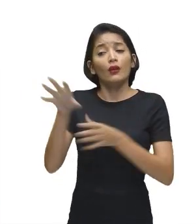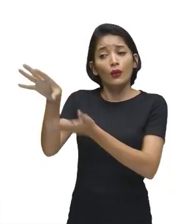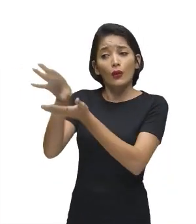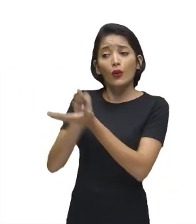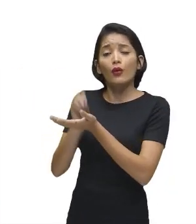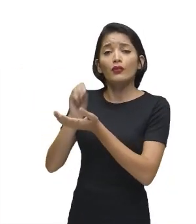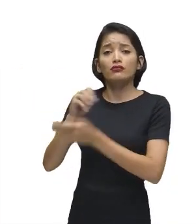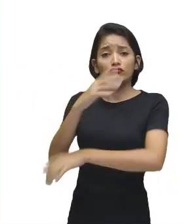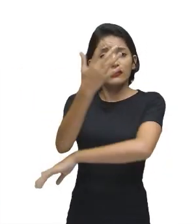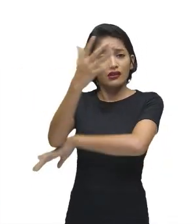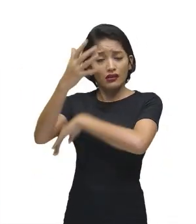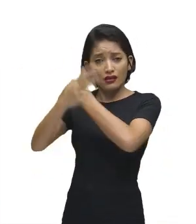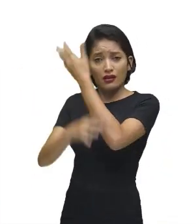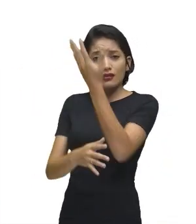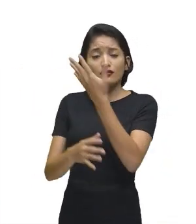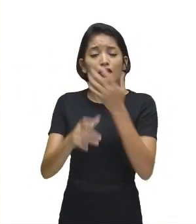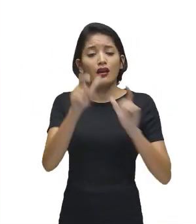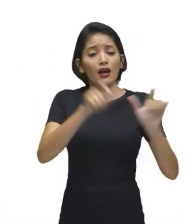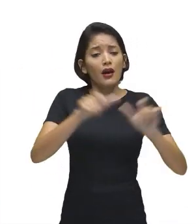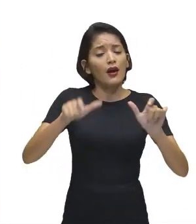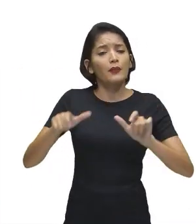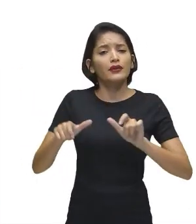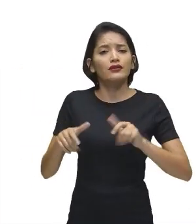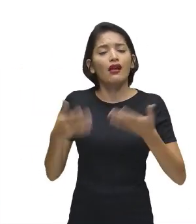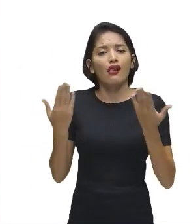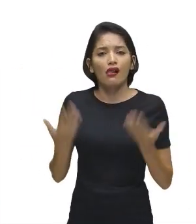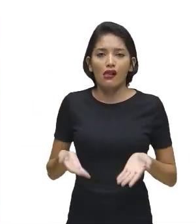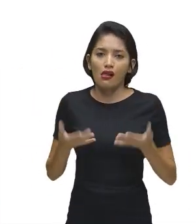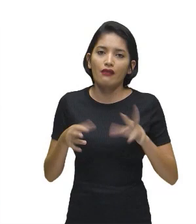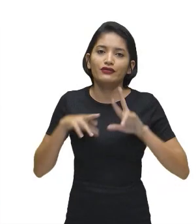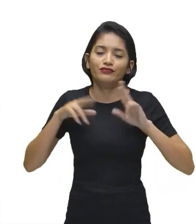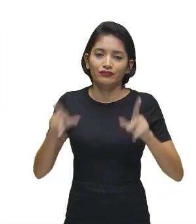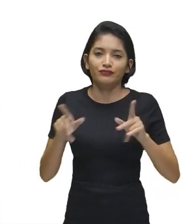ali a natureza, as pessoas, de uma forma bem leve.